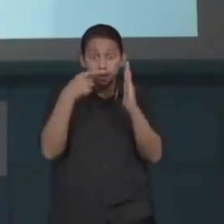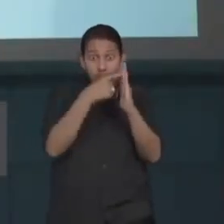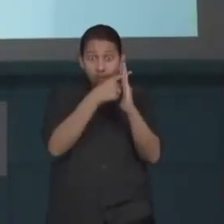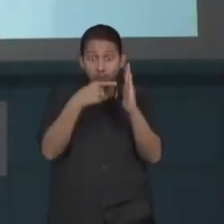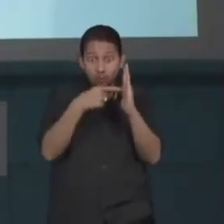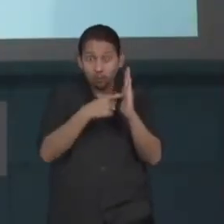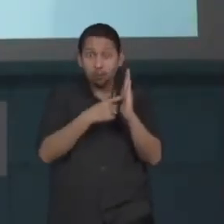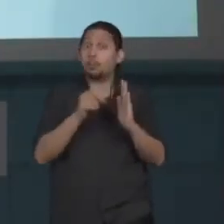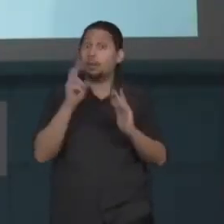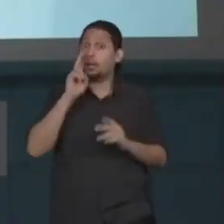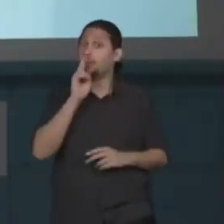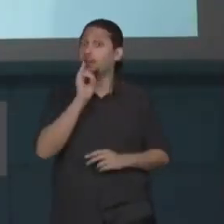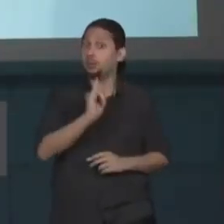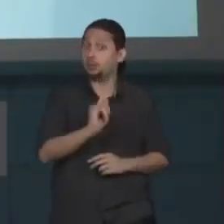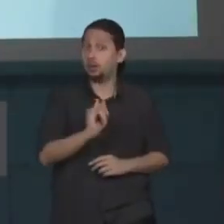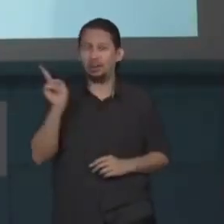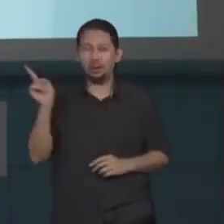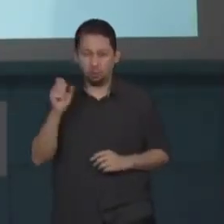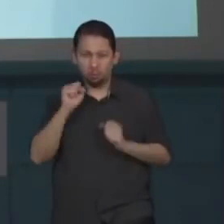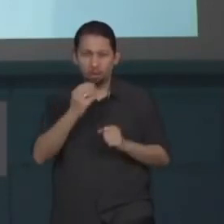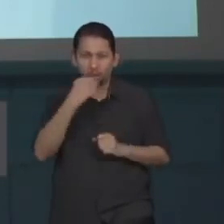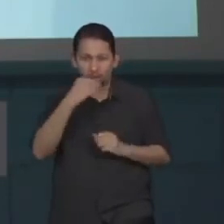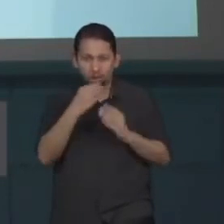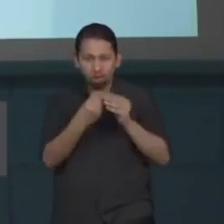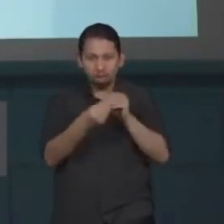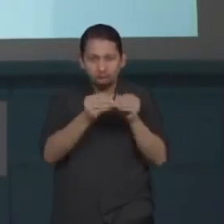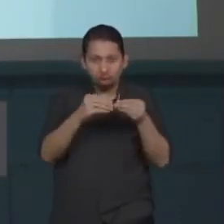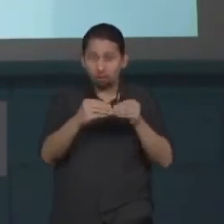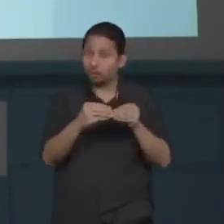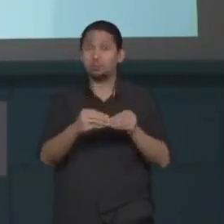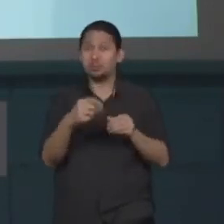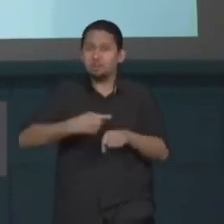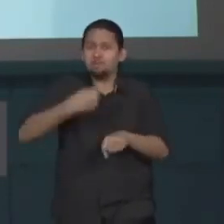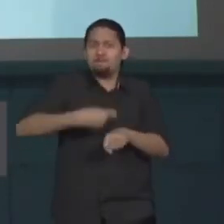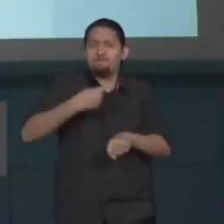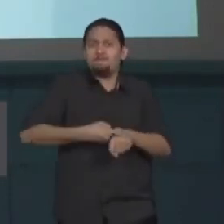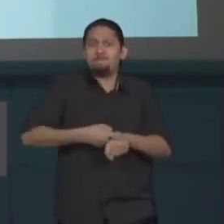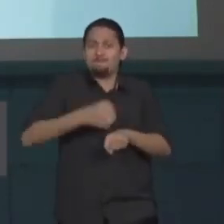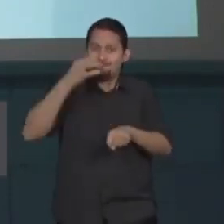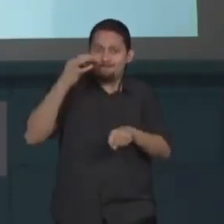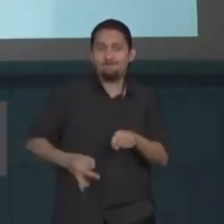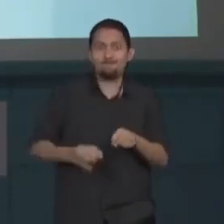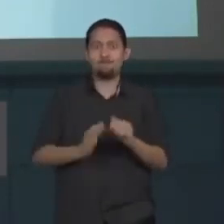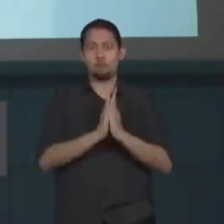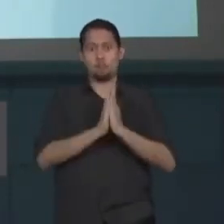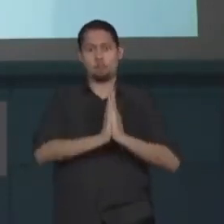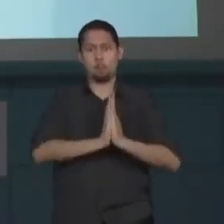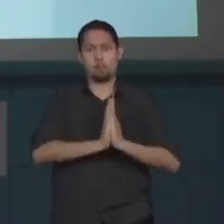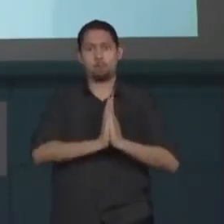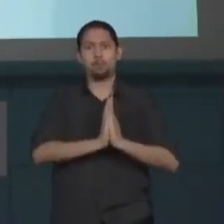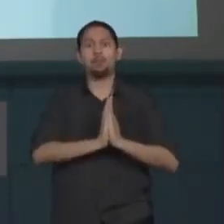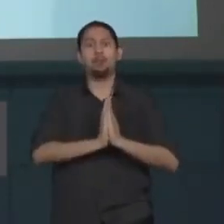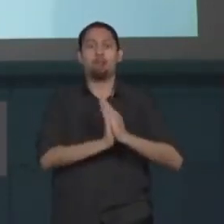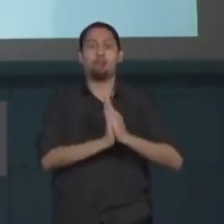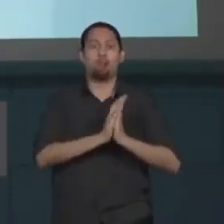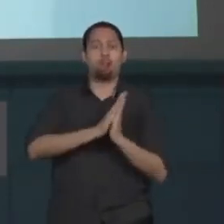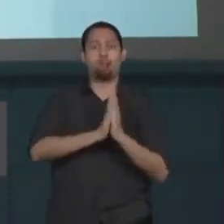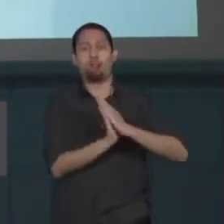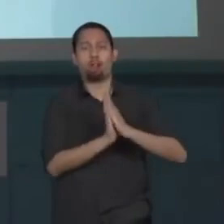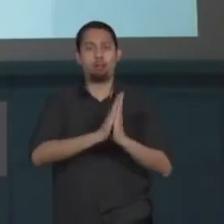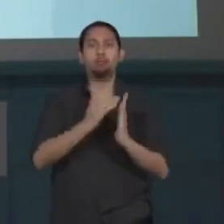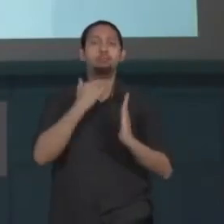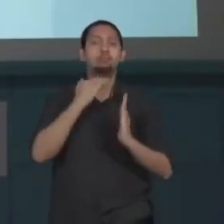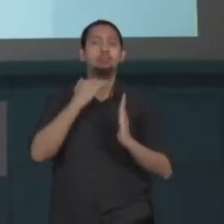fino. Essa peça tem que ser rígida, ela tem que ter resistência. Senão, o seu robô vai